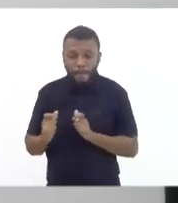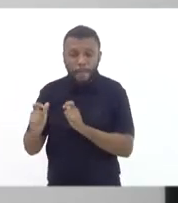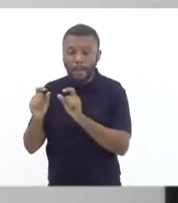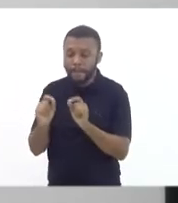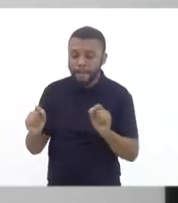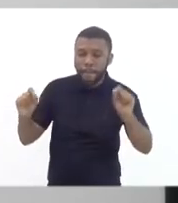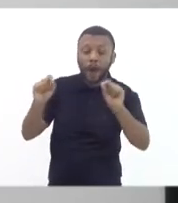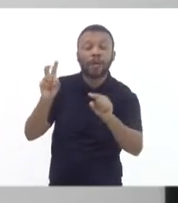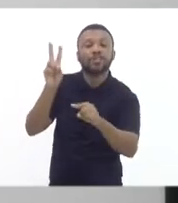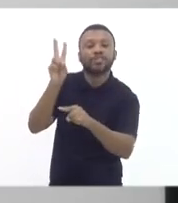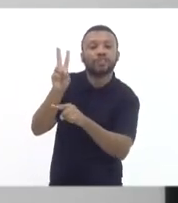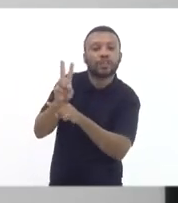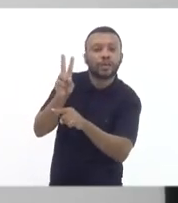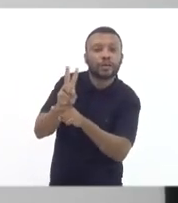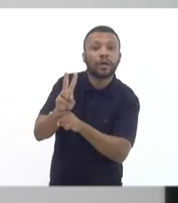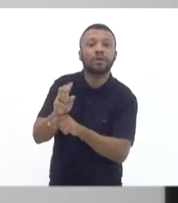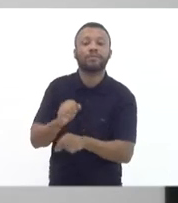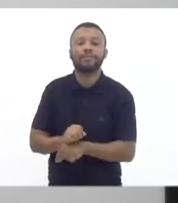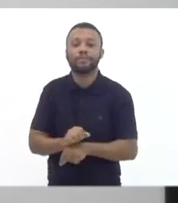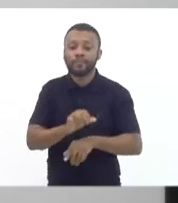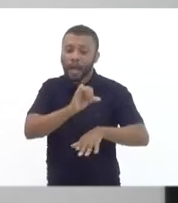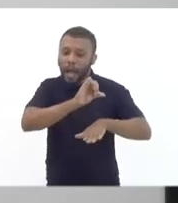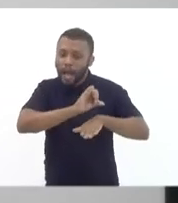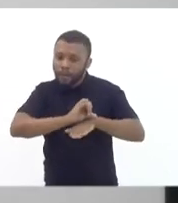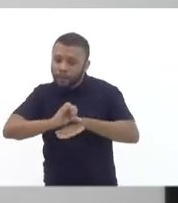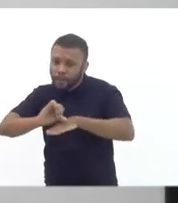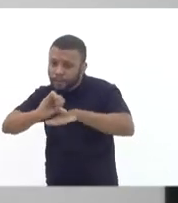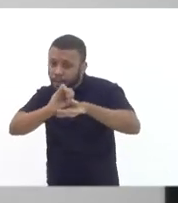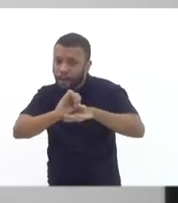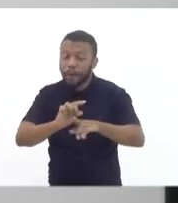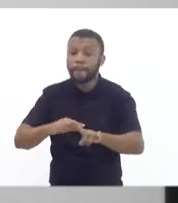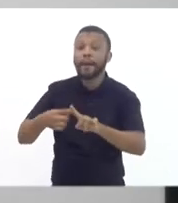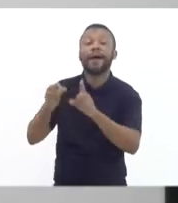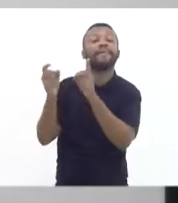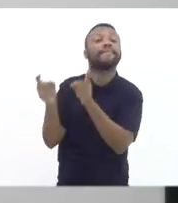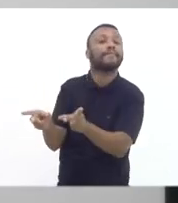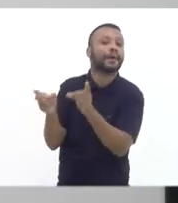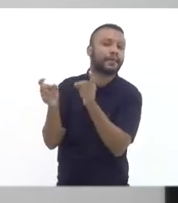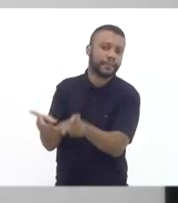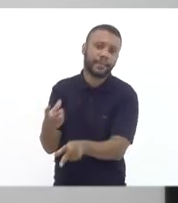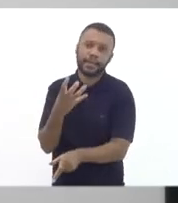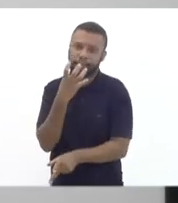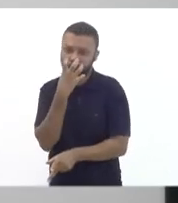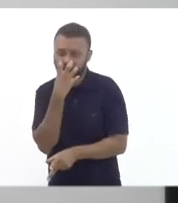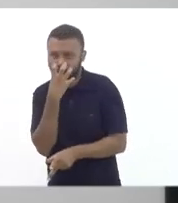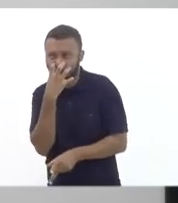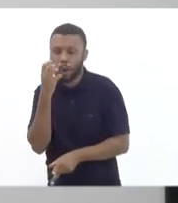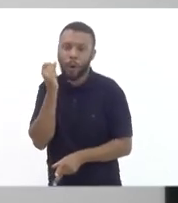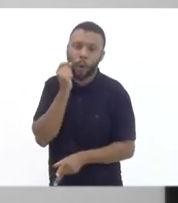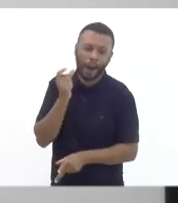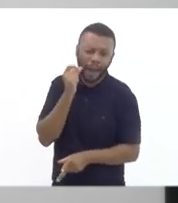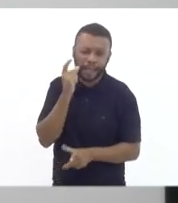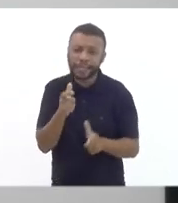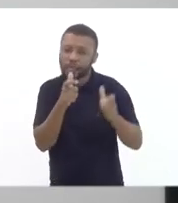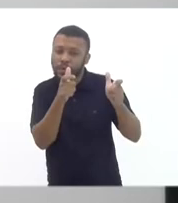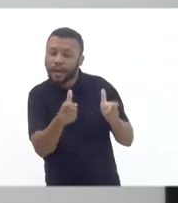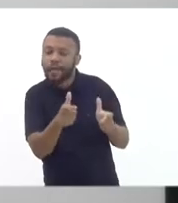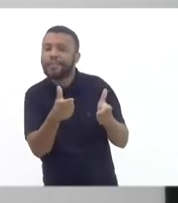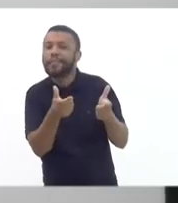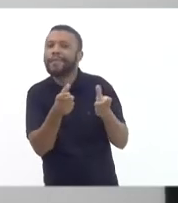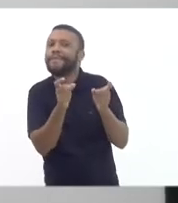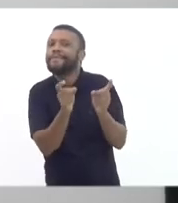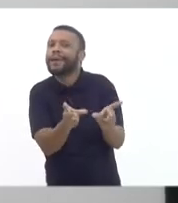criação, exposição e venda de animais domésticos. E eu estou falando naqueles locais que vendem animais para